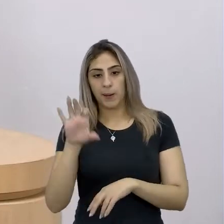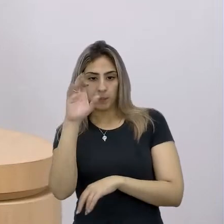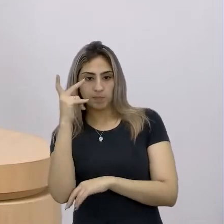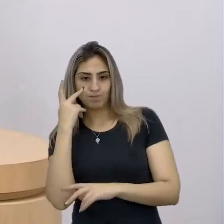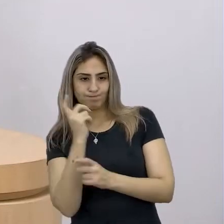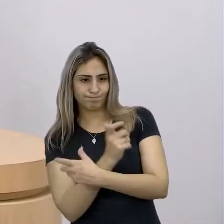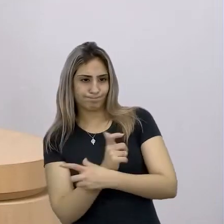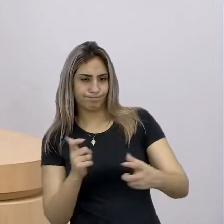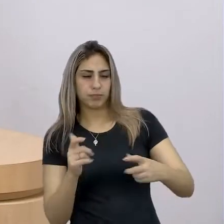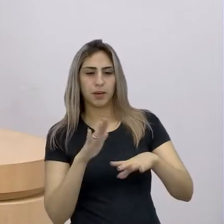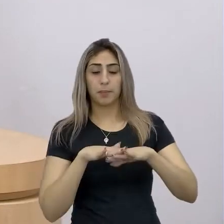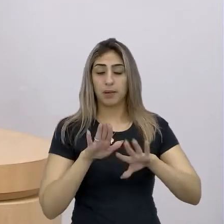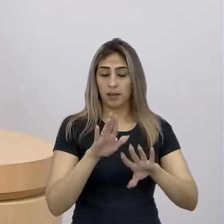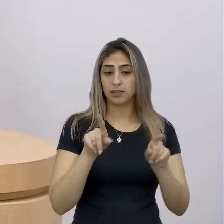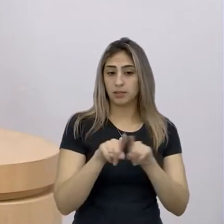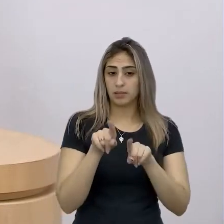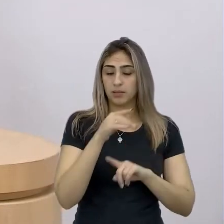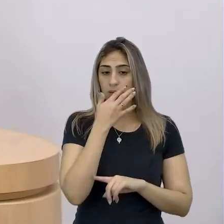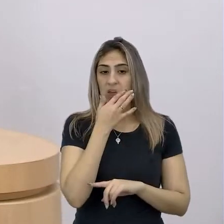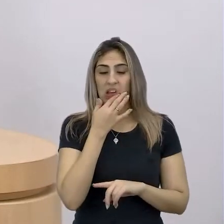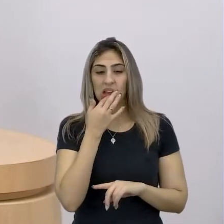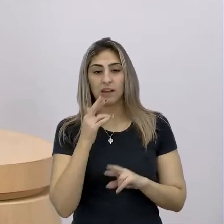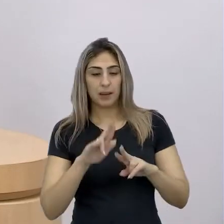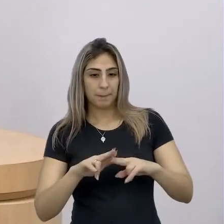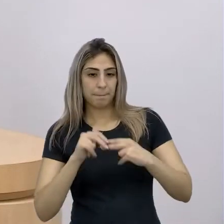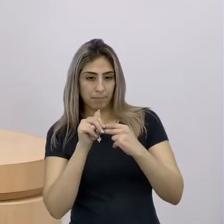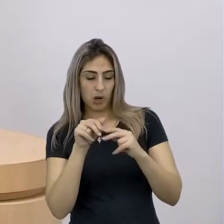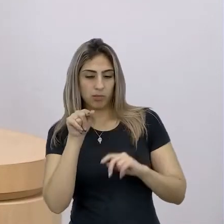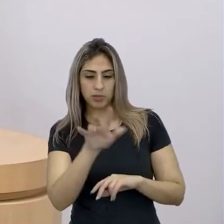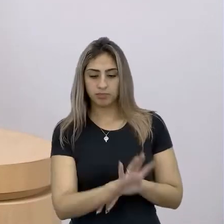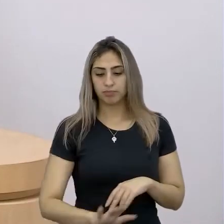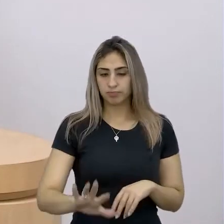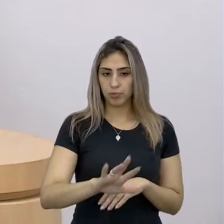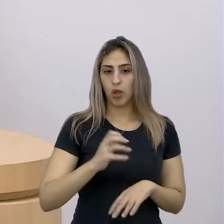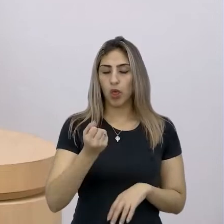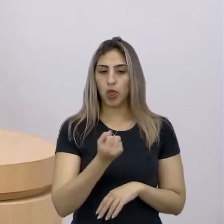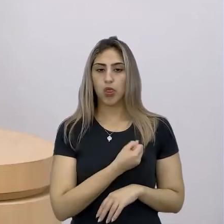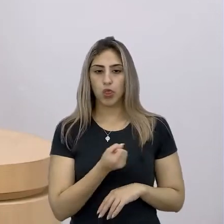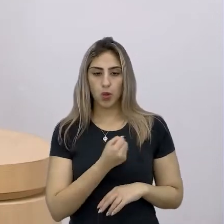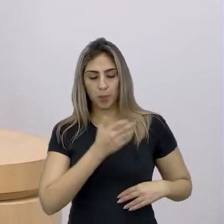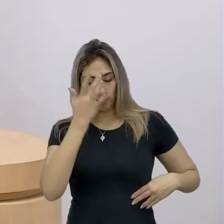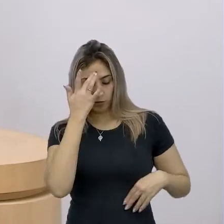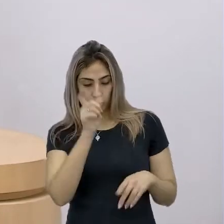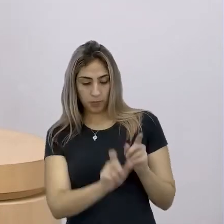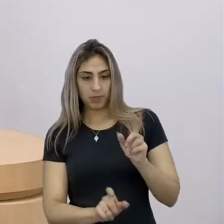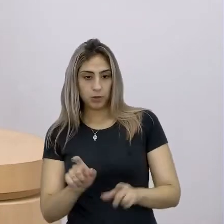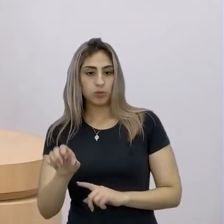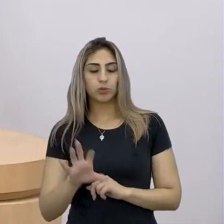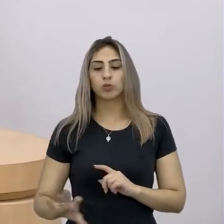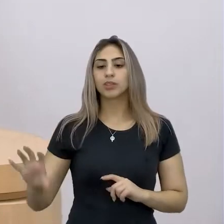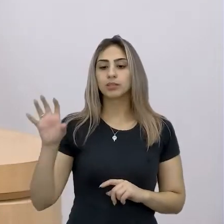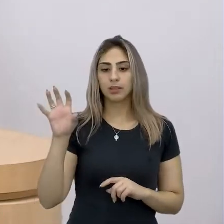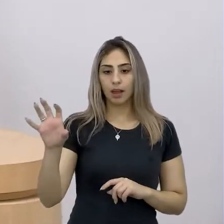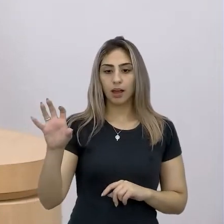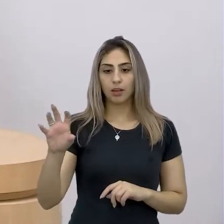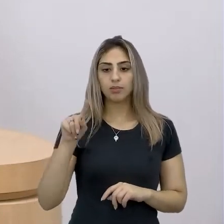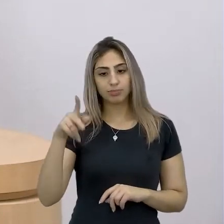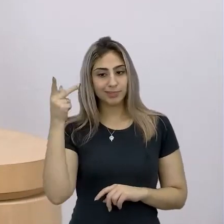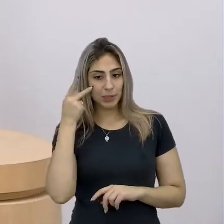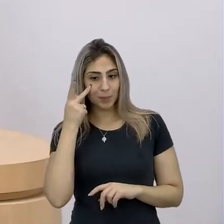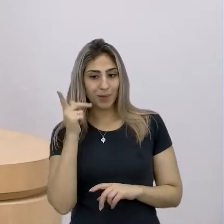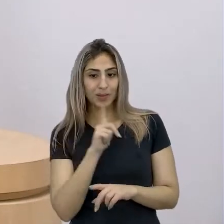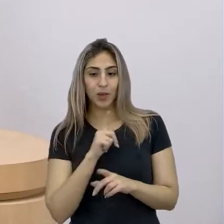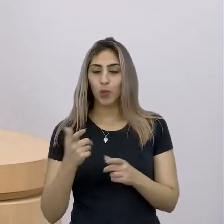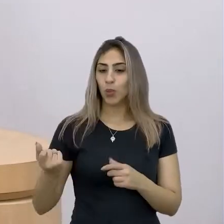maior. Sendo assim, né, então por causa disso, por causa do número de habitantes do estado, é que São Paulo tem o